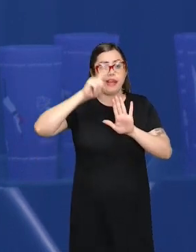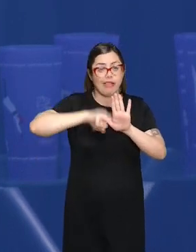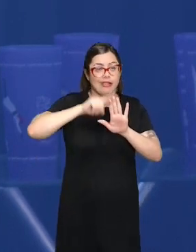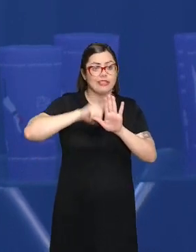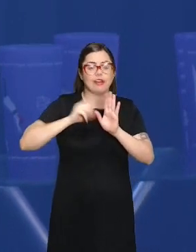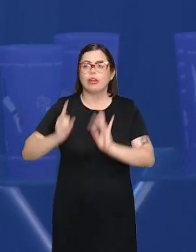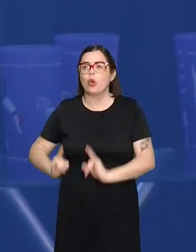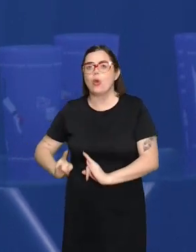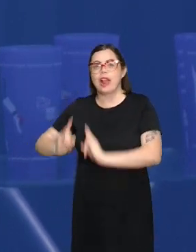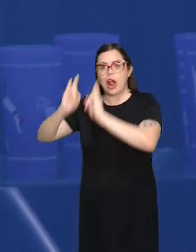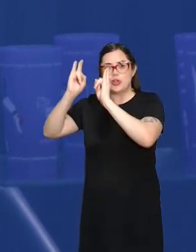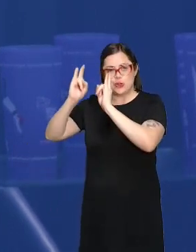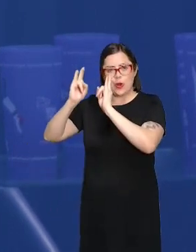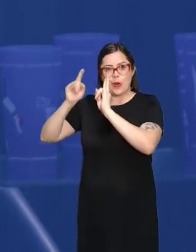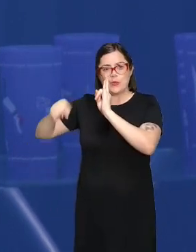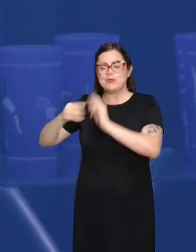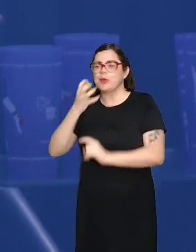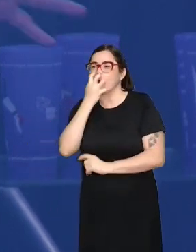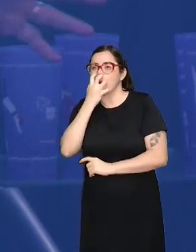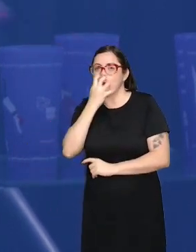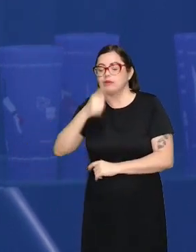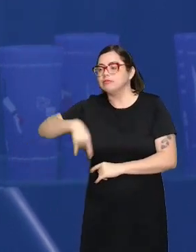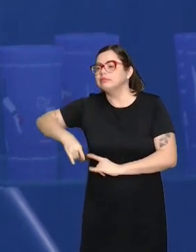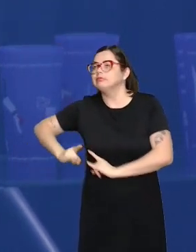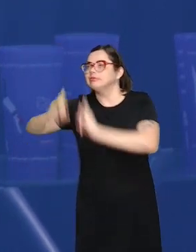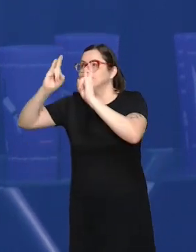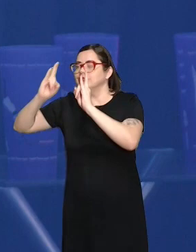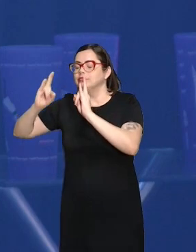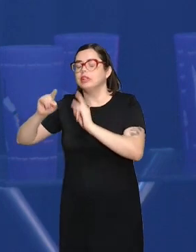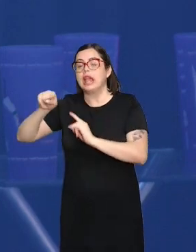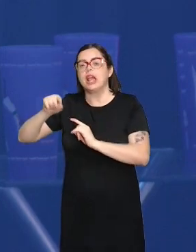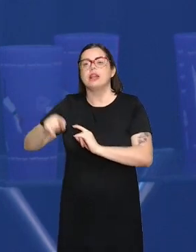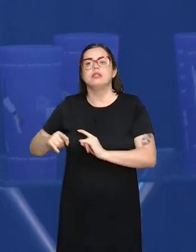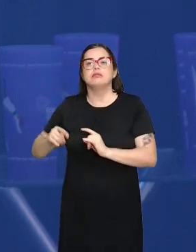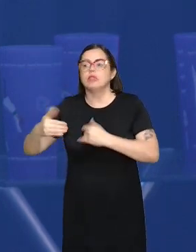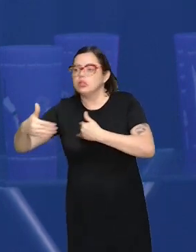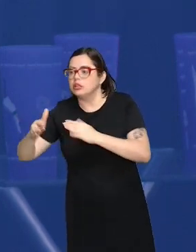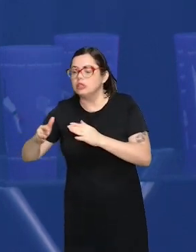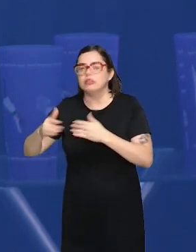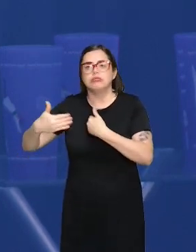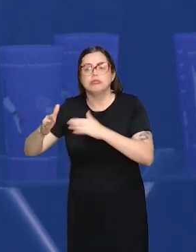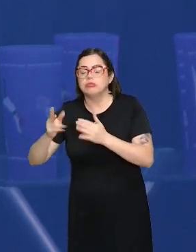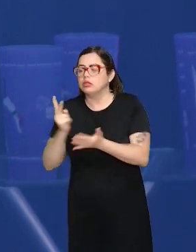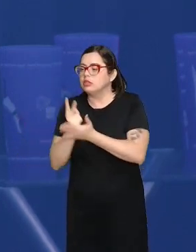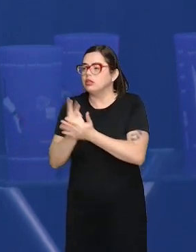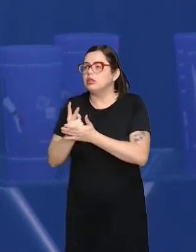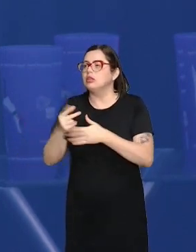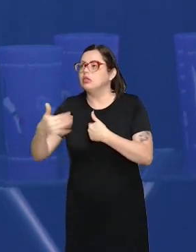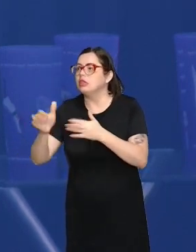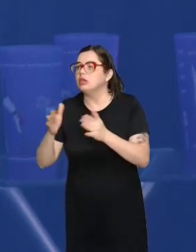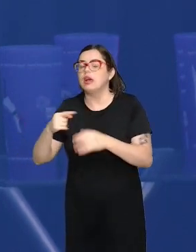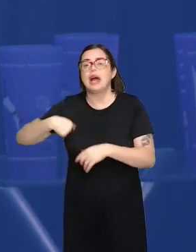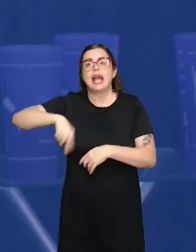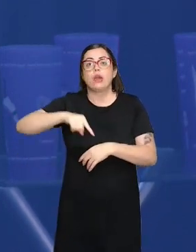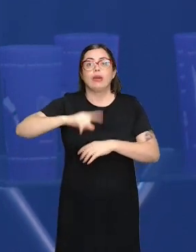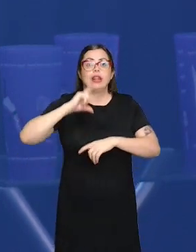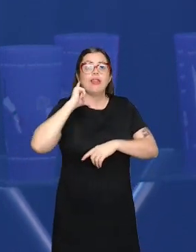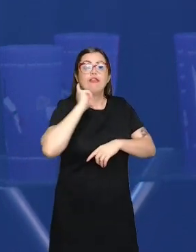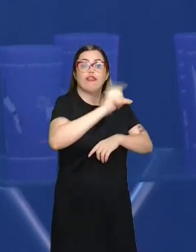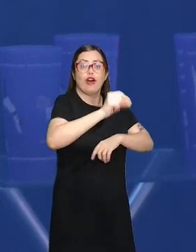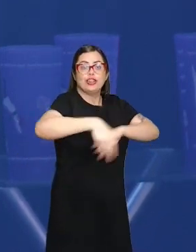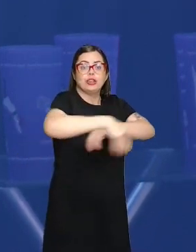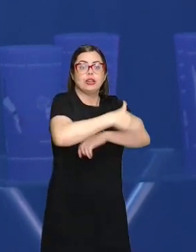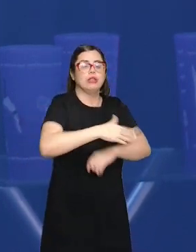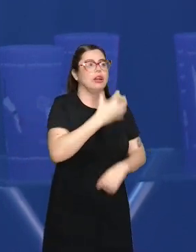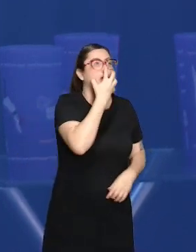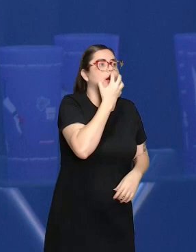cãozinho do apartamento, quando você solta ele na rua, ele sai desesperado, corre, quer fazer tudo, depois ele para esbaforido, porque ele não consegue entender tudo